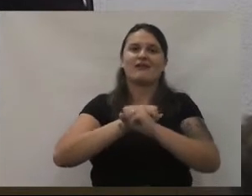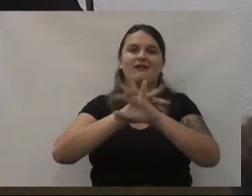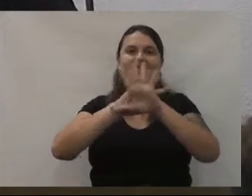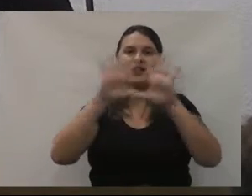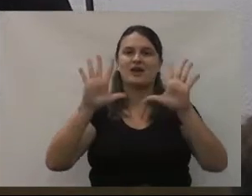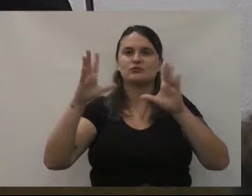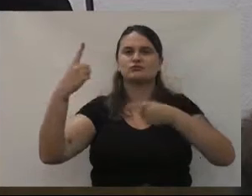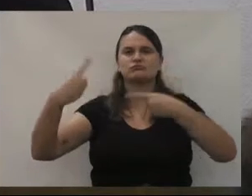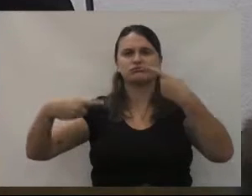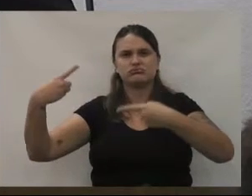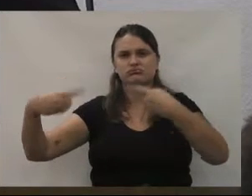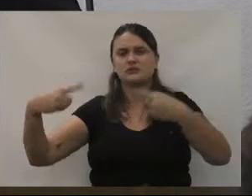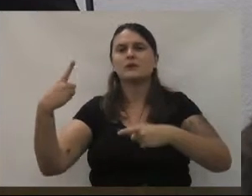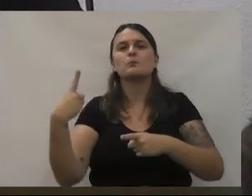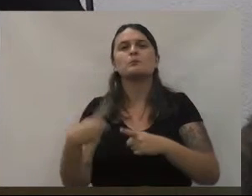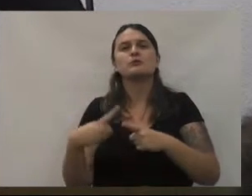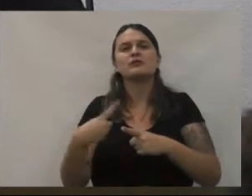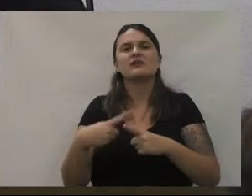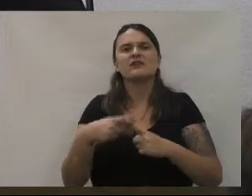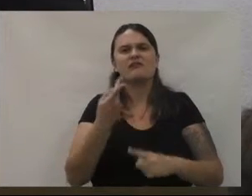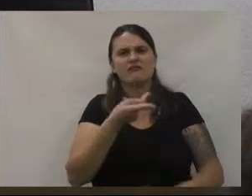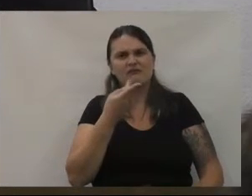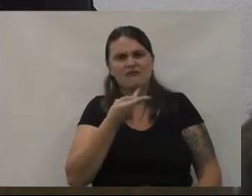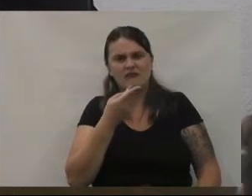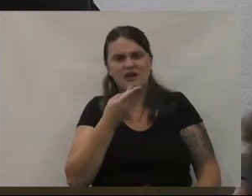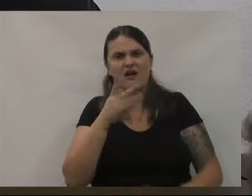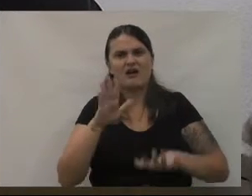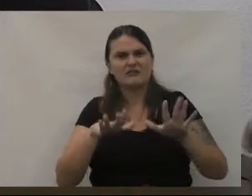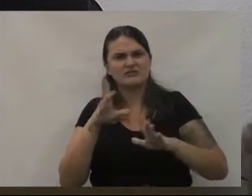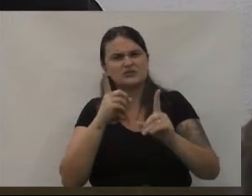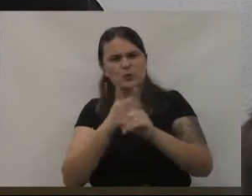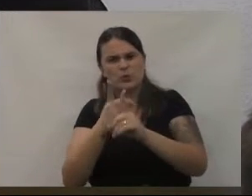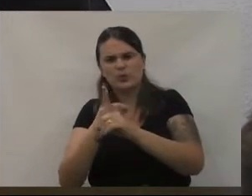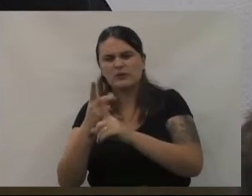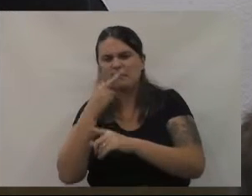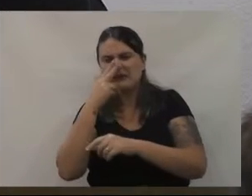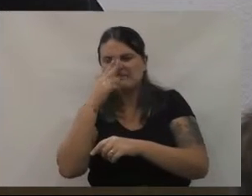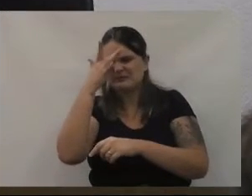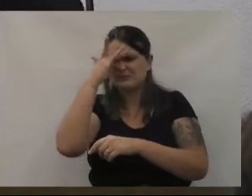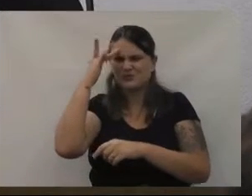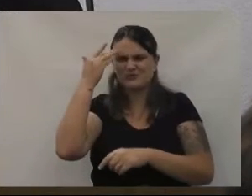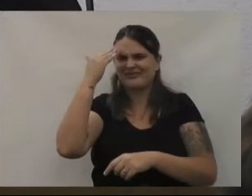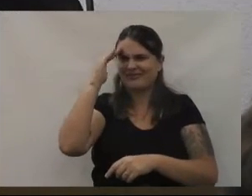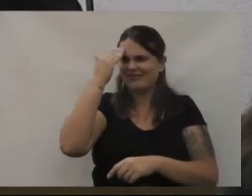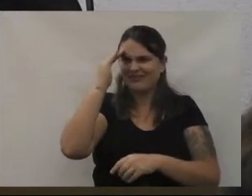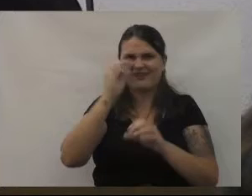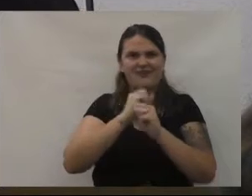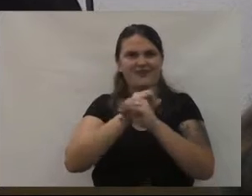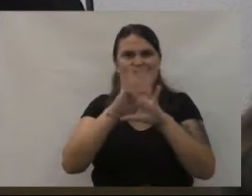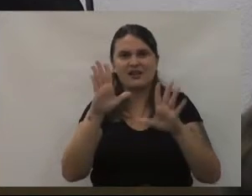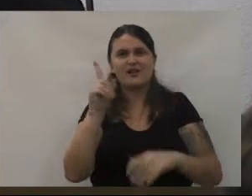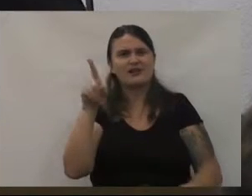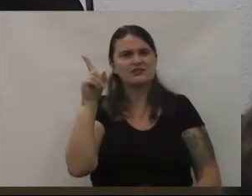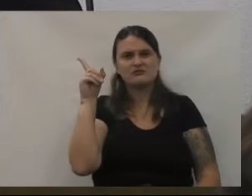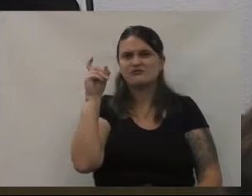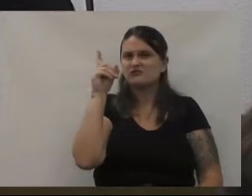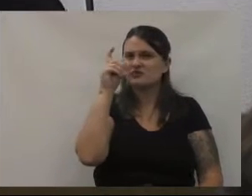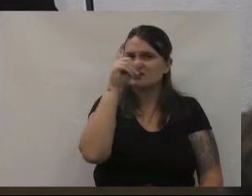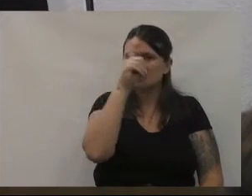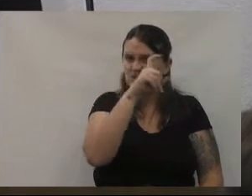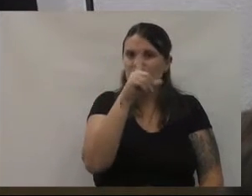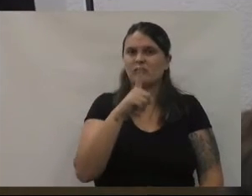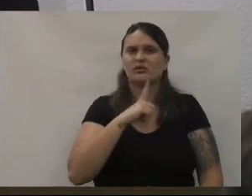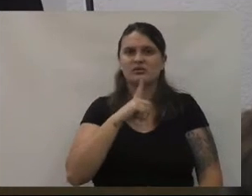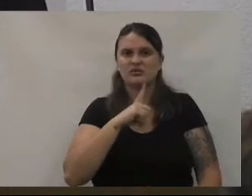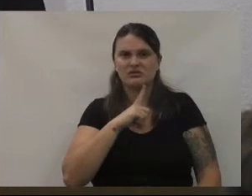na discussão. Por que se está encontrando toda essa resistência? Hoje, dificilmente eles